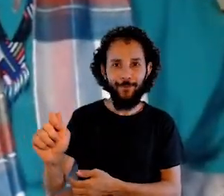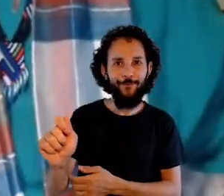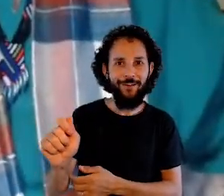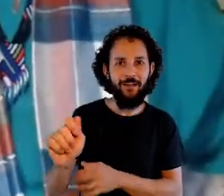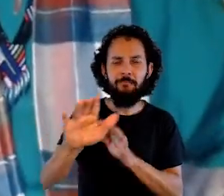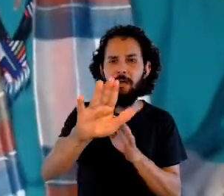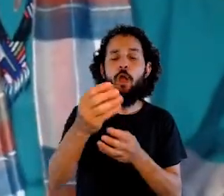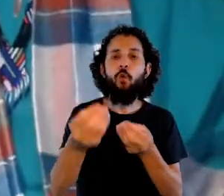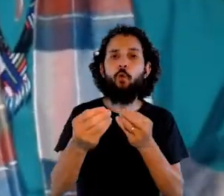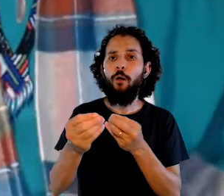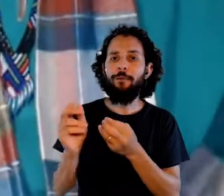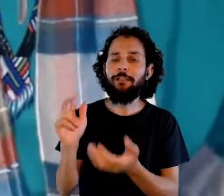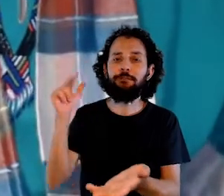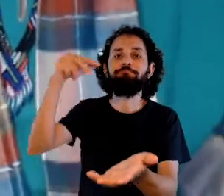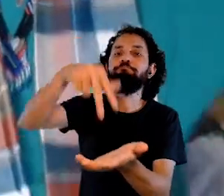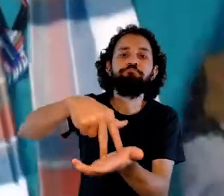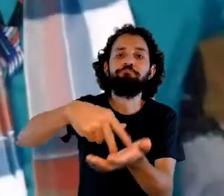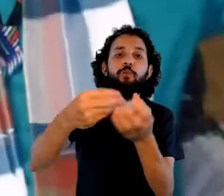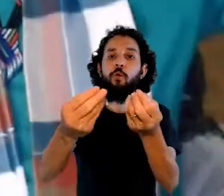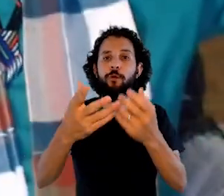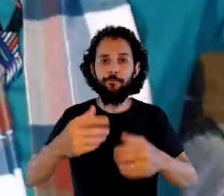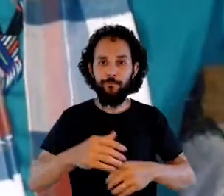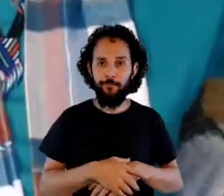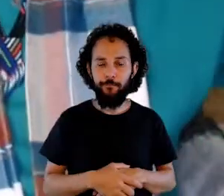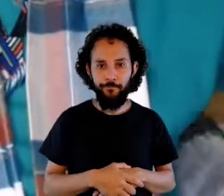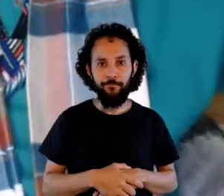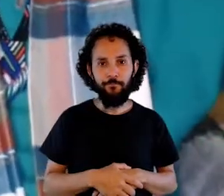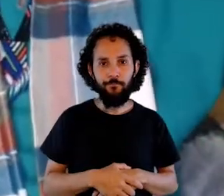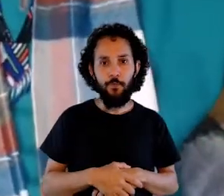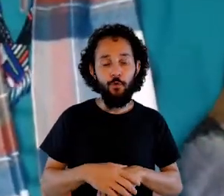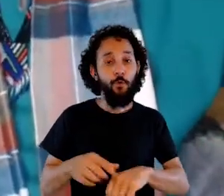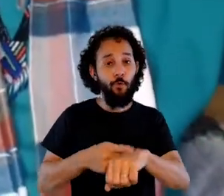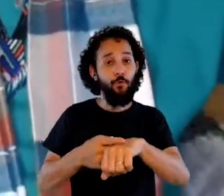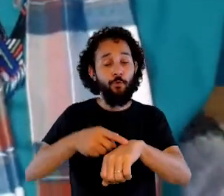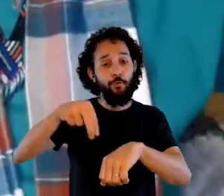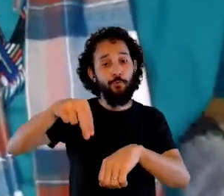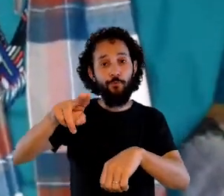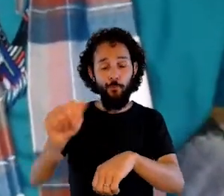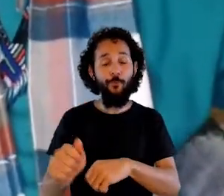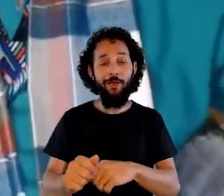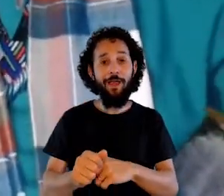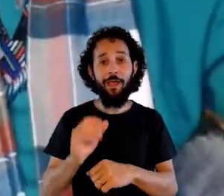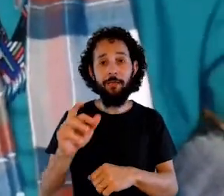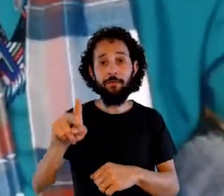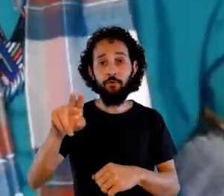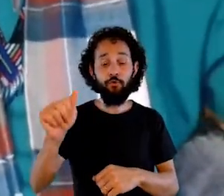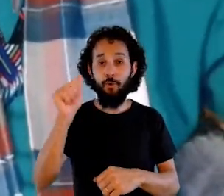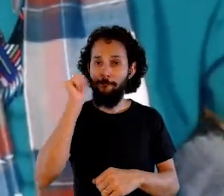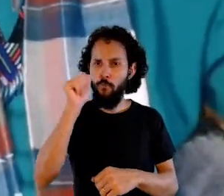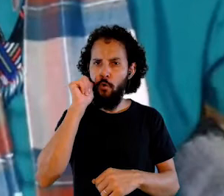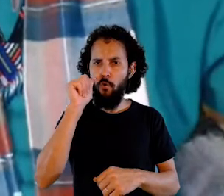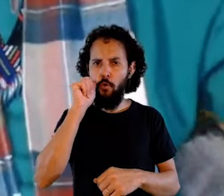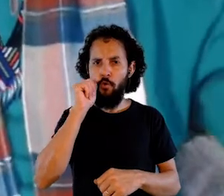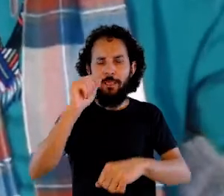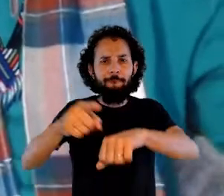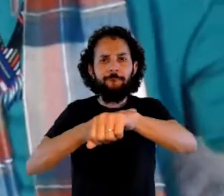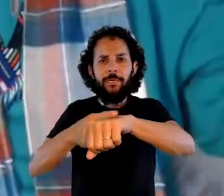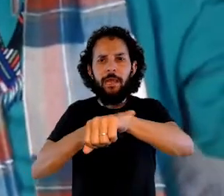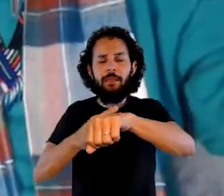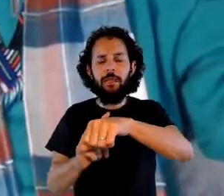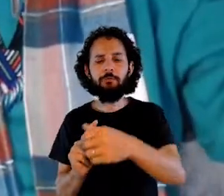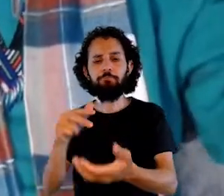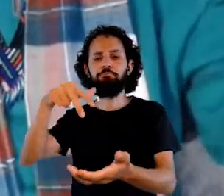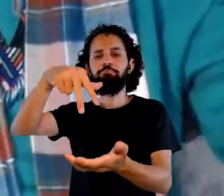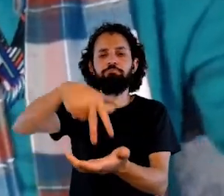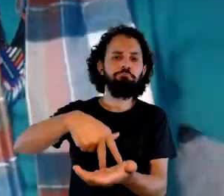palácio? Nua e crua. Imagina aquela mulher peladona, chegando aos portões do palácio, os guardas